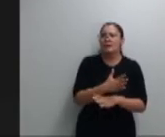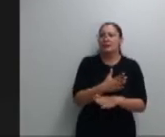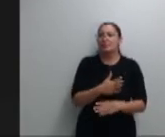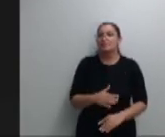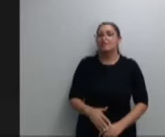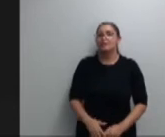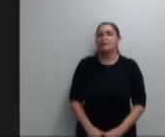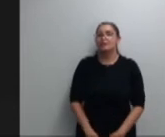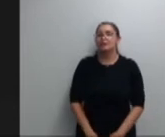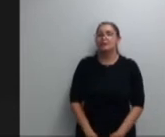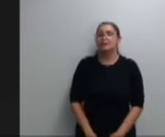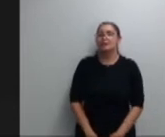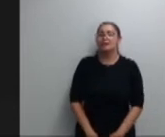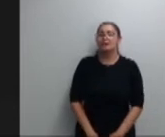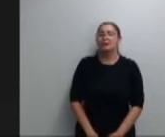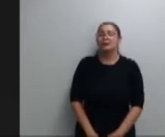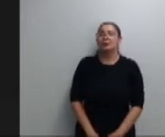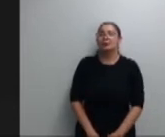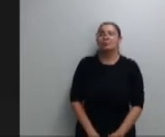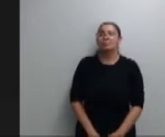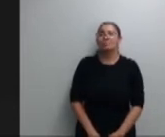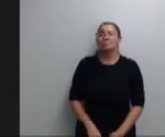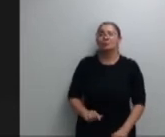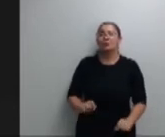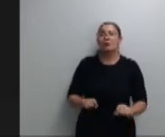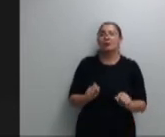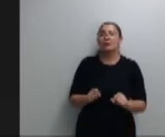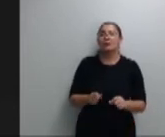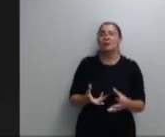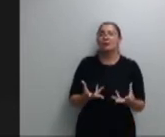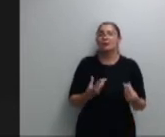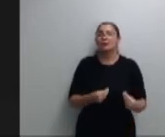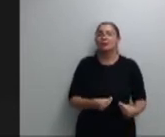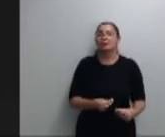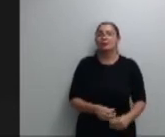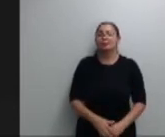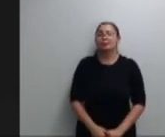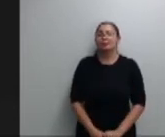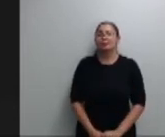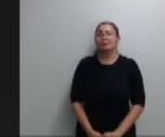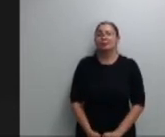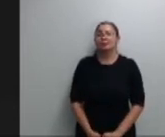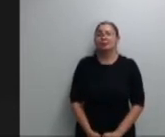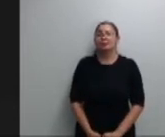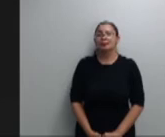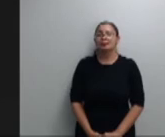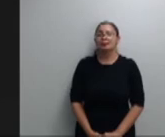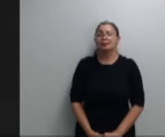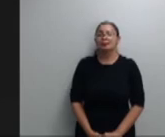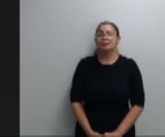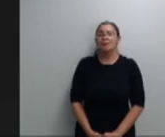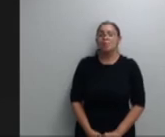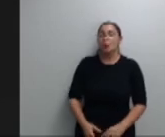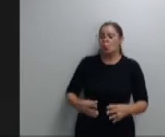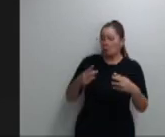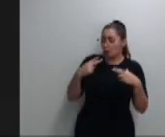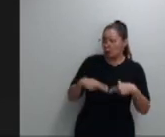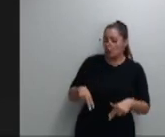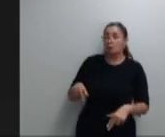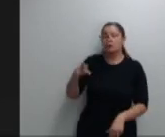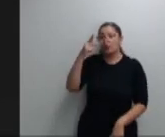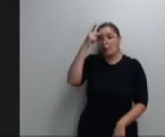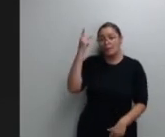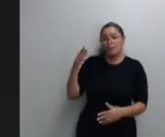o princípio da legalidade ou da isonomia já que a regra é fixada de forma geral uniforme imparcial